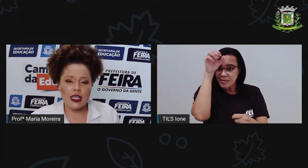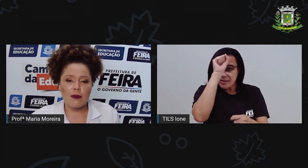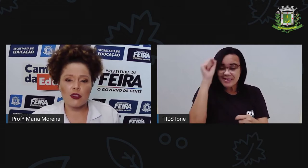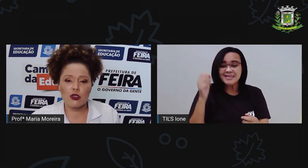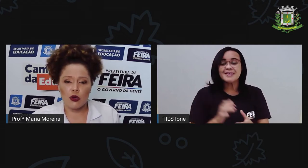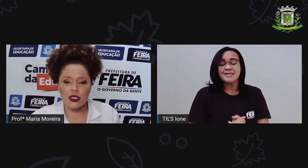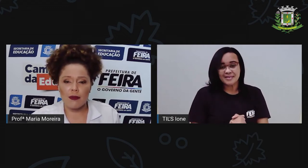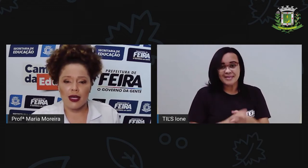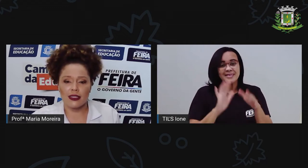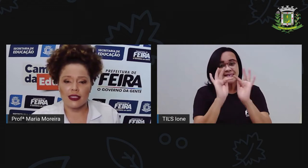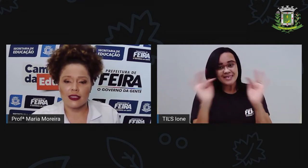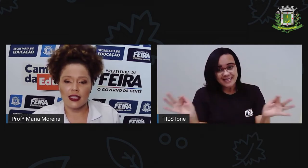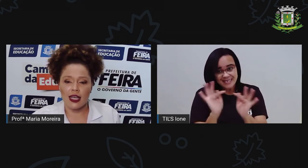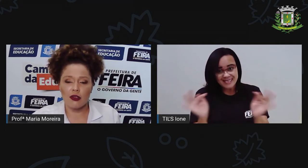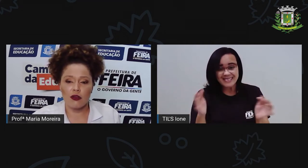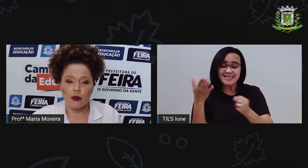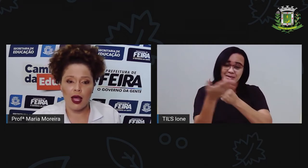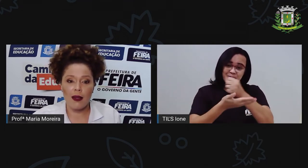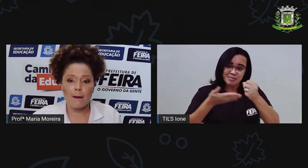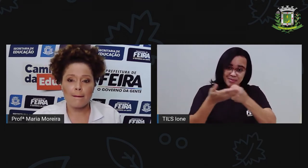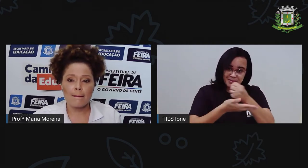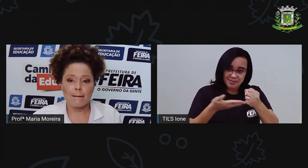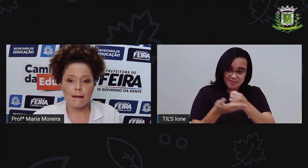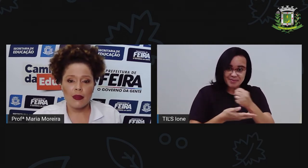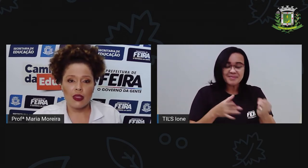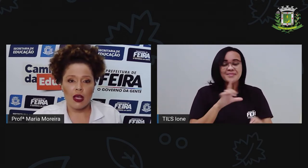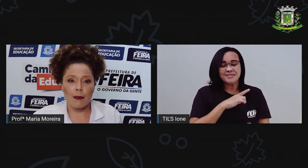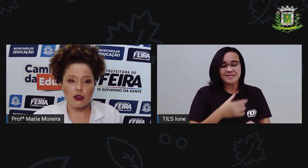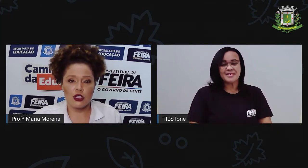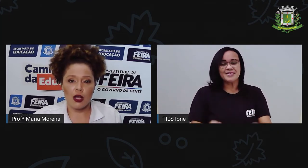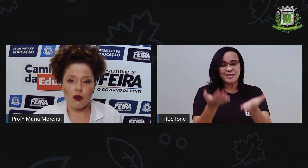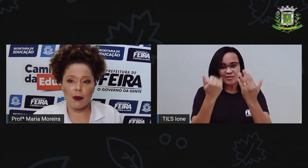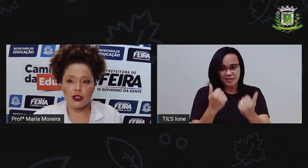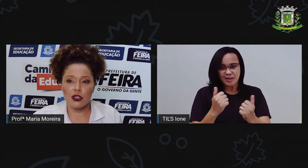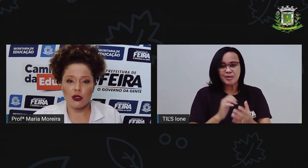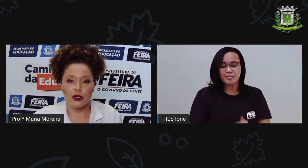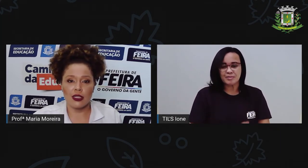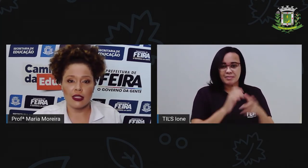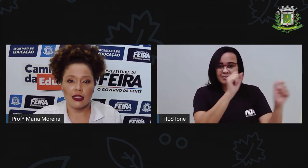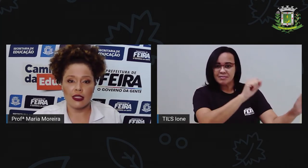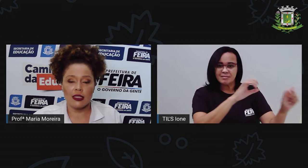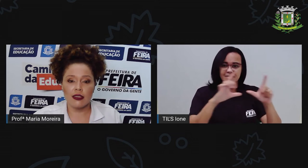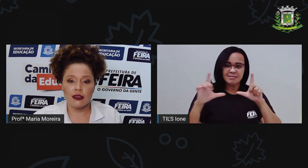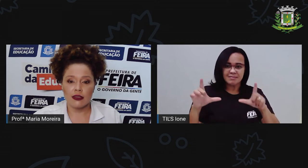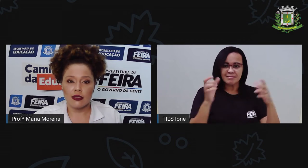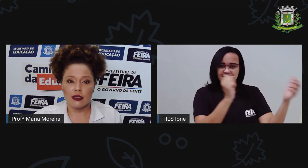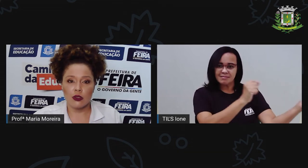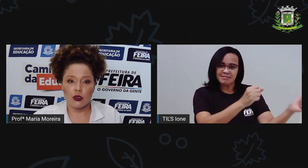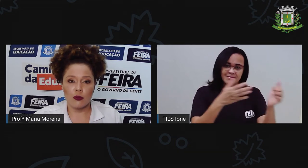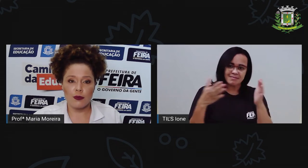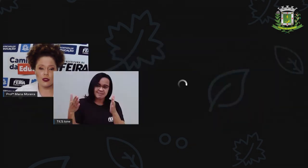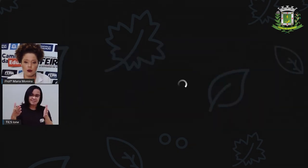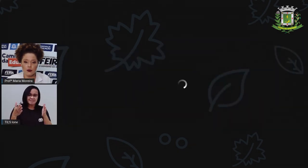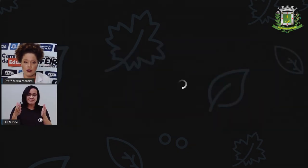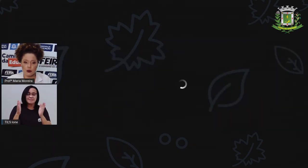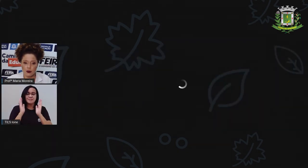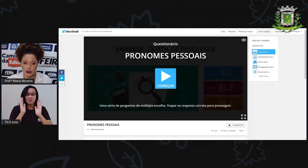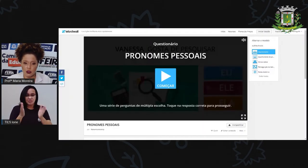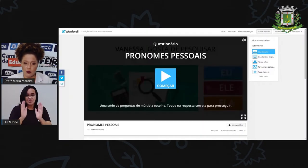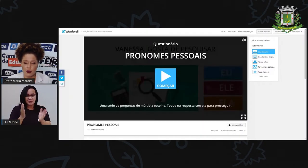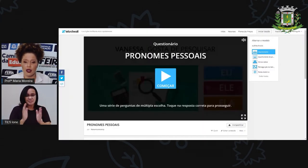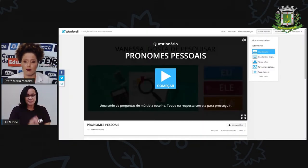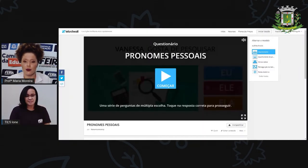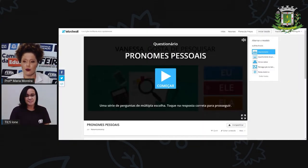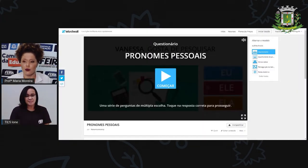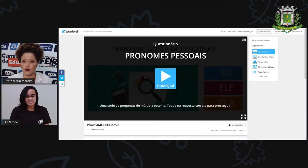Coisa simples, coisa básica. Certo? Vamos lá? A Pro já compartilhou aqui. Ops, ops, ops.